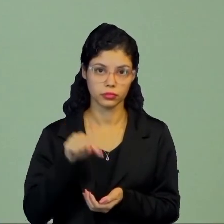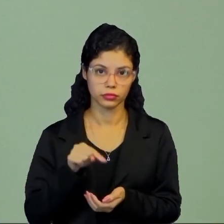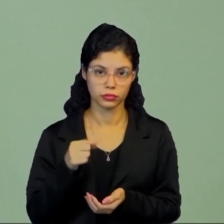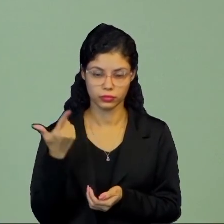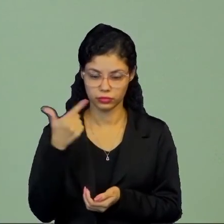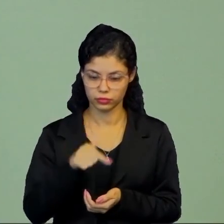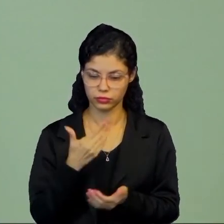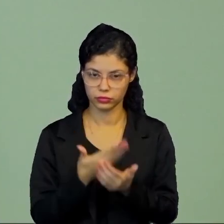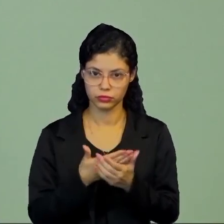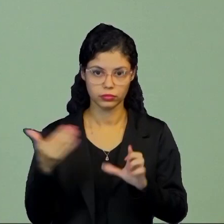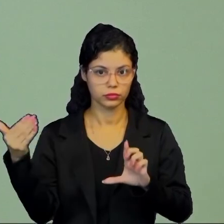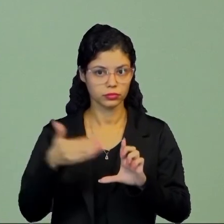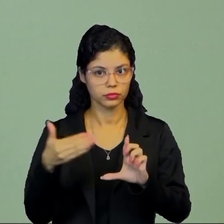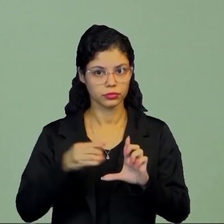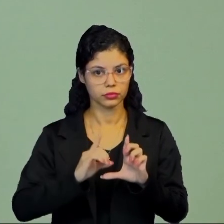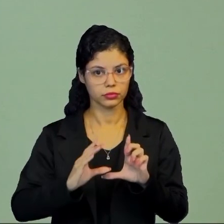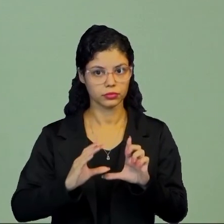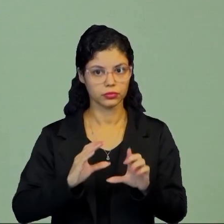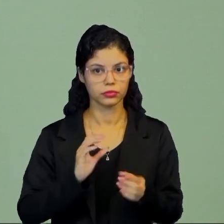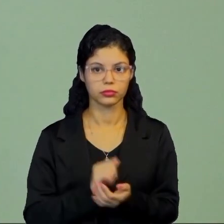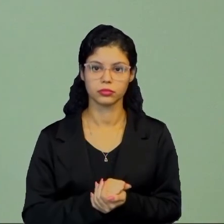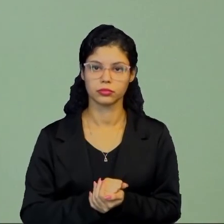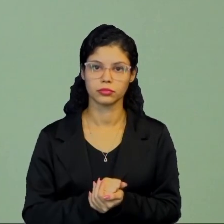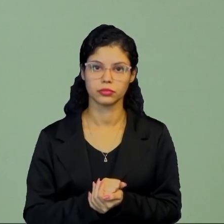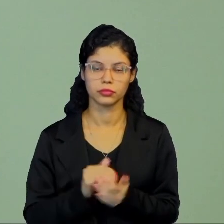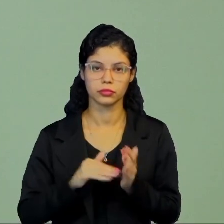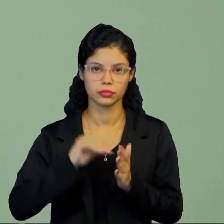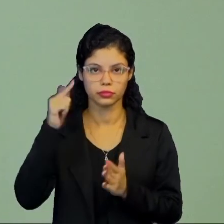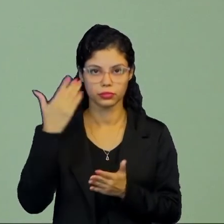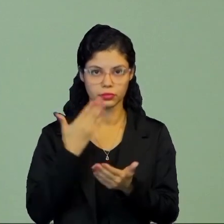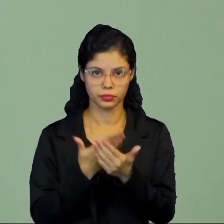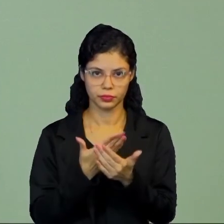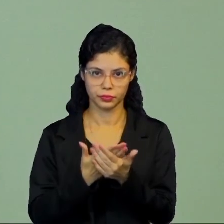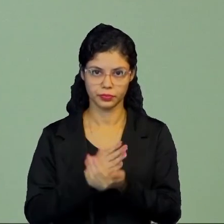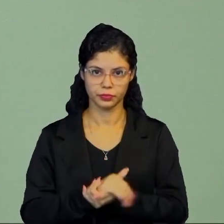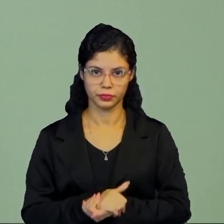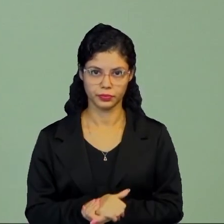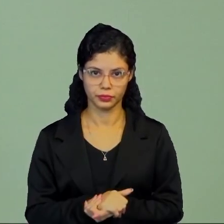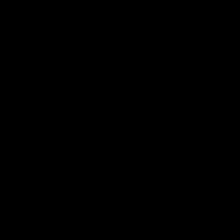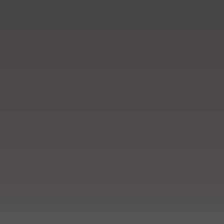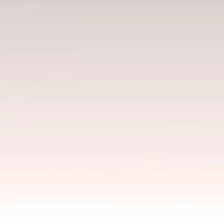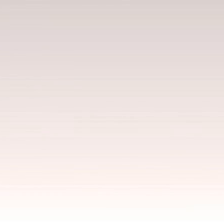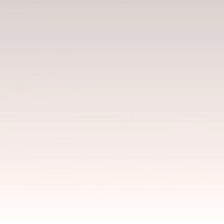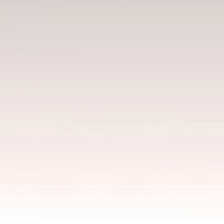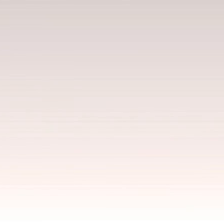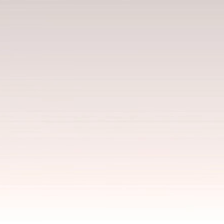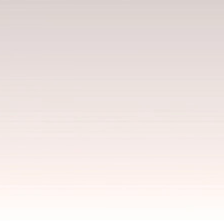Para rever essa aula, acesse a plataforma Eduque e até a próxima aula.